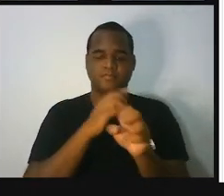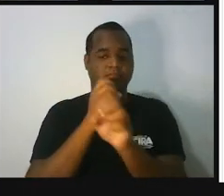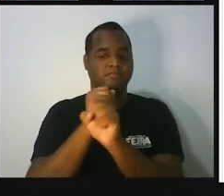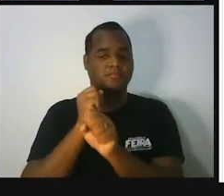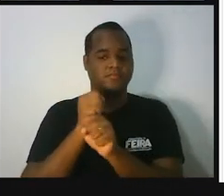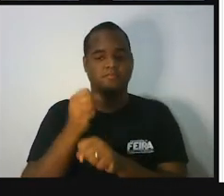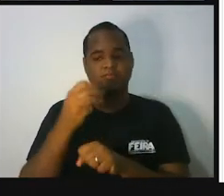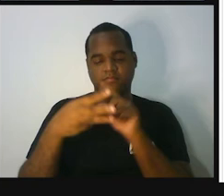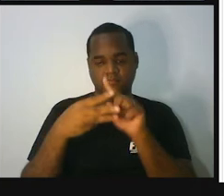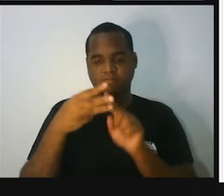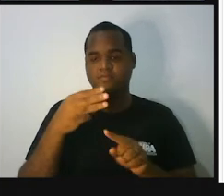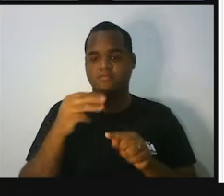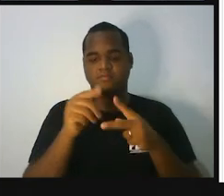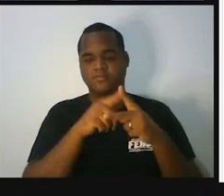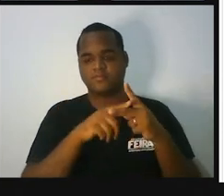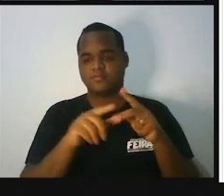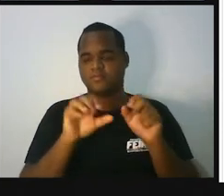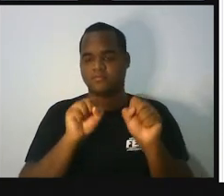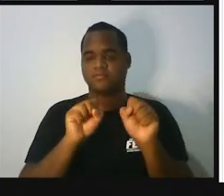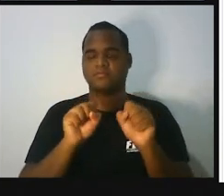ângulos.